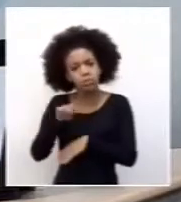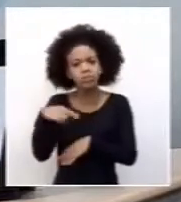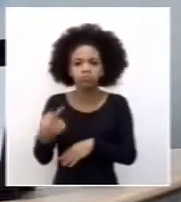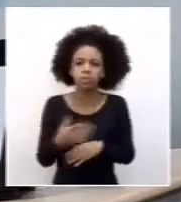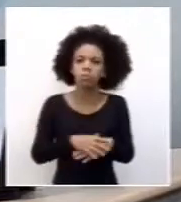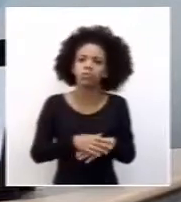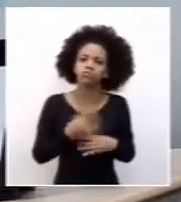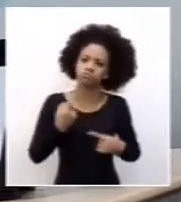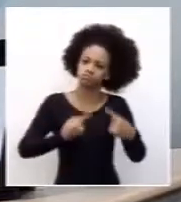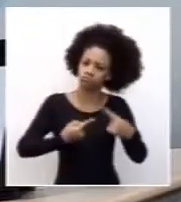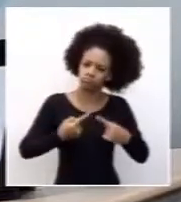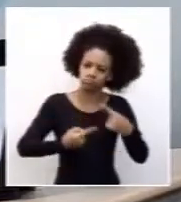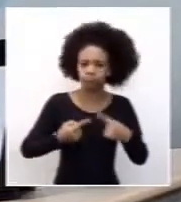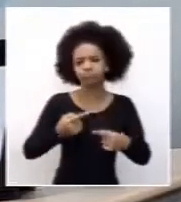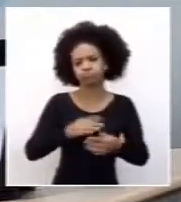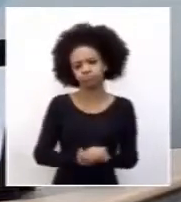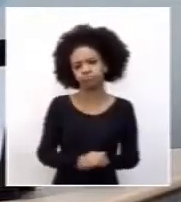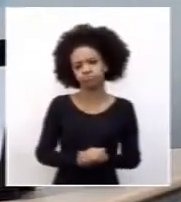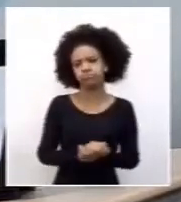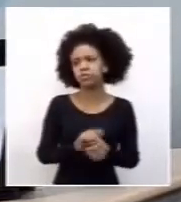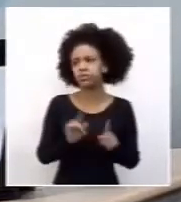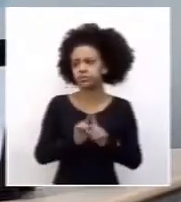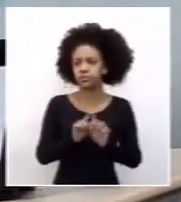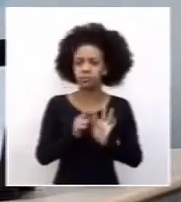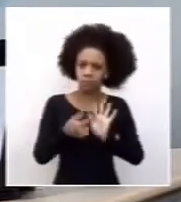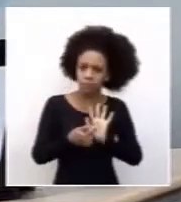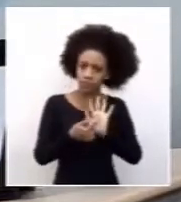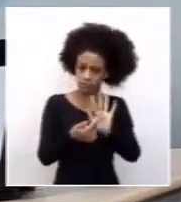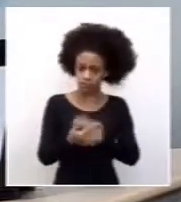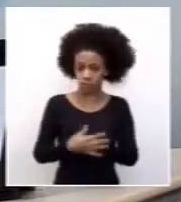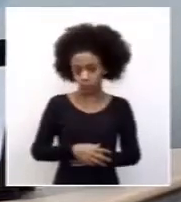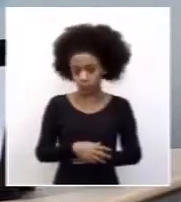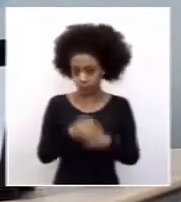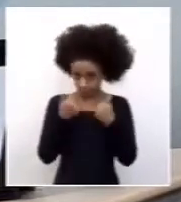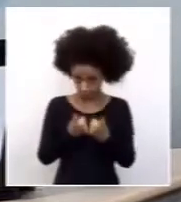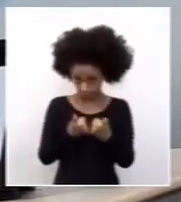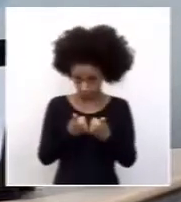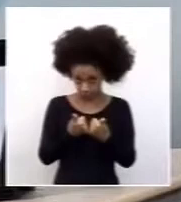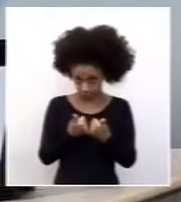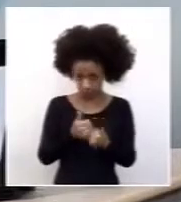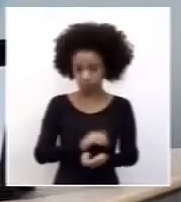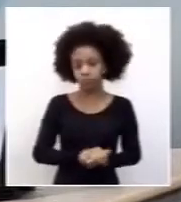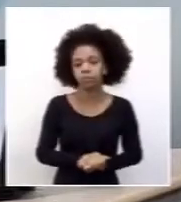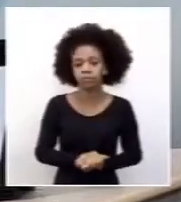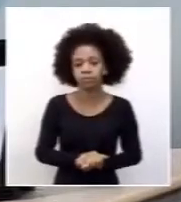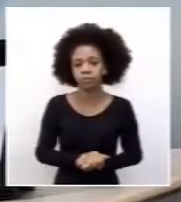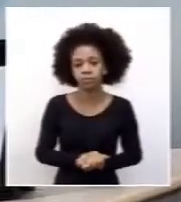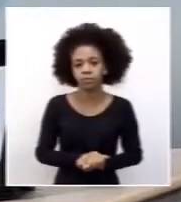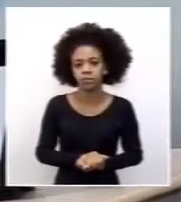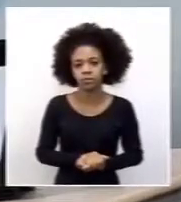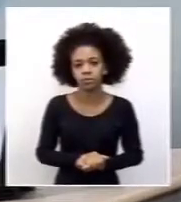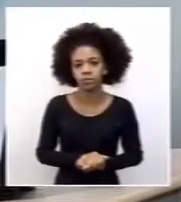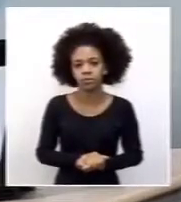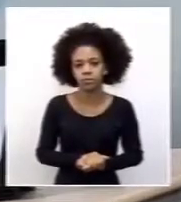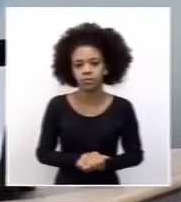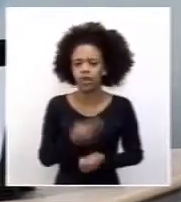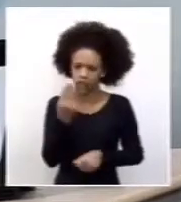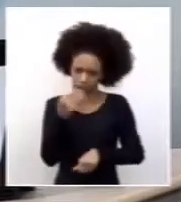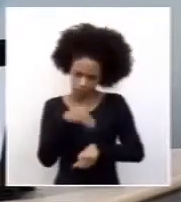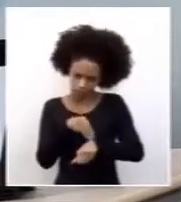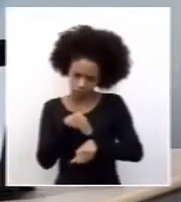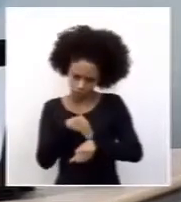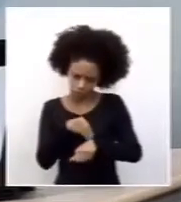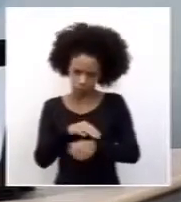fazermos umas considerações e as representações dessas três afirmações. Tudo bem? Por favor, contribuem com as considerações no chat. 3